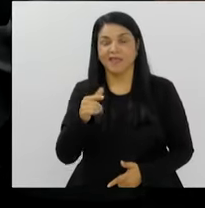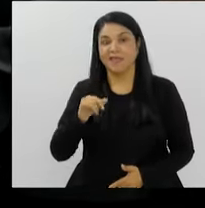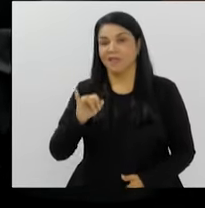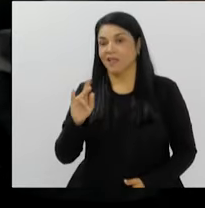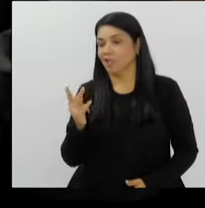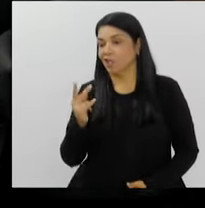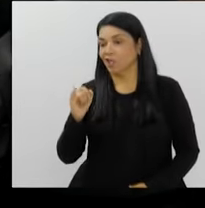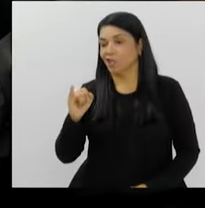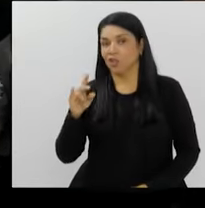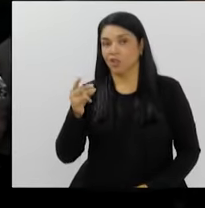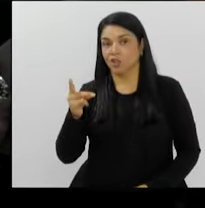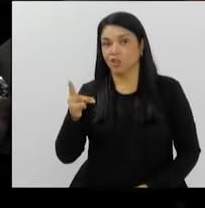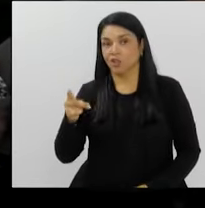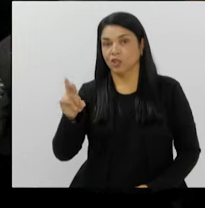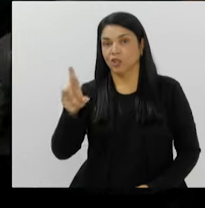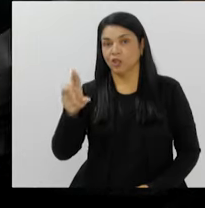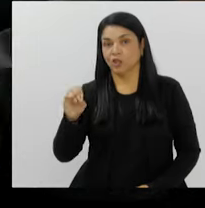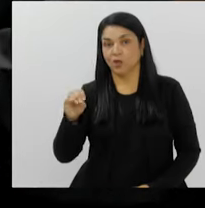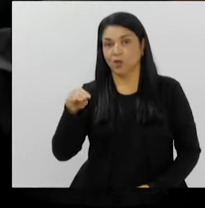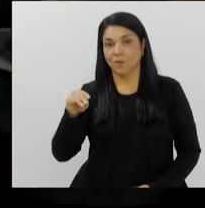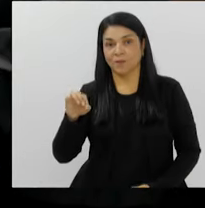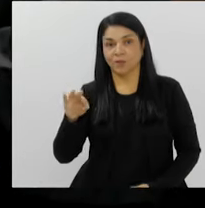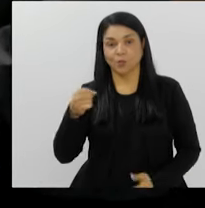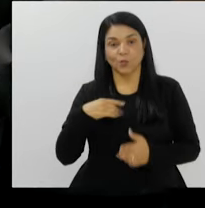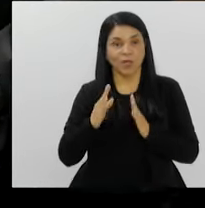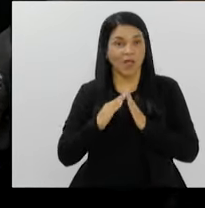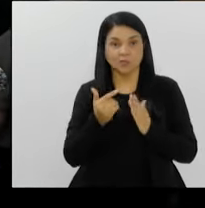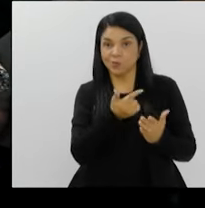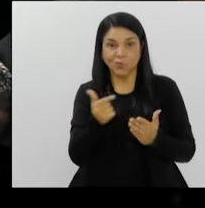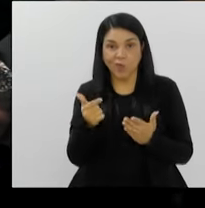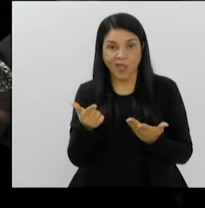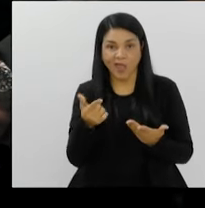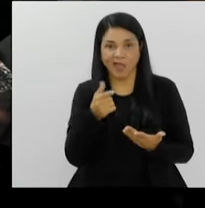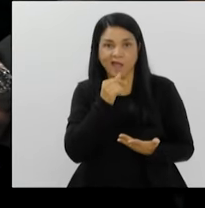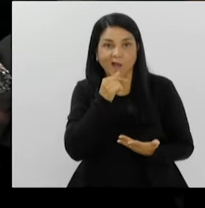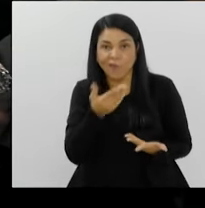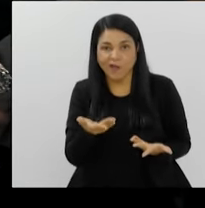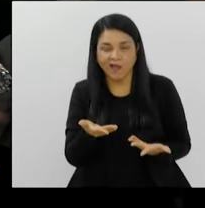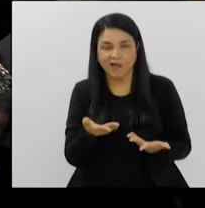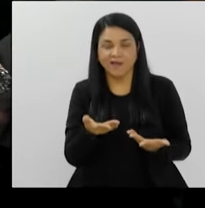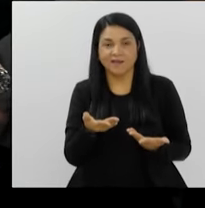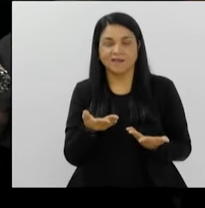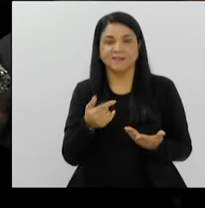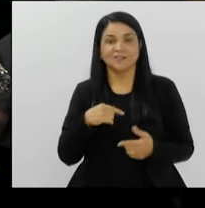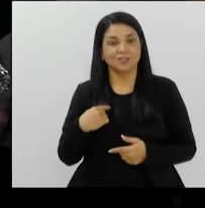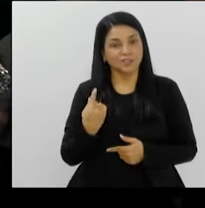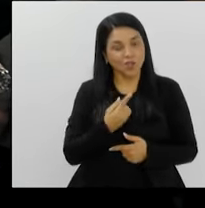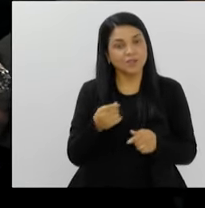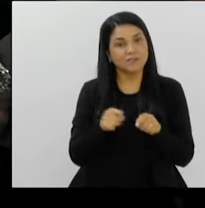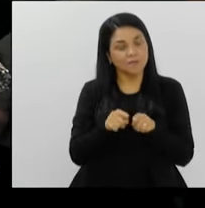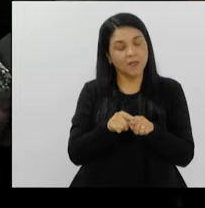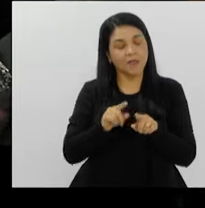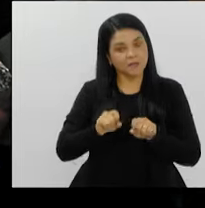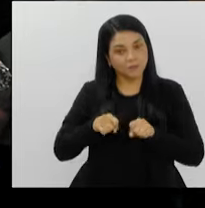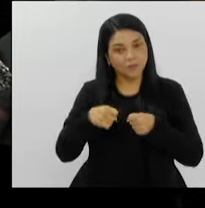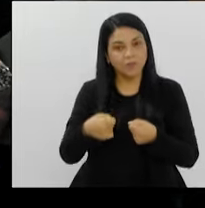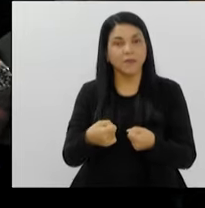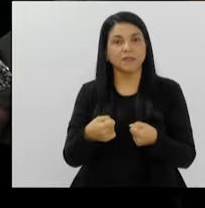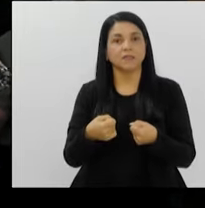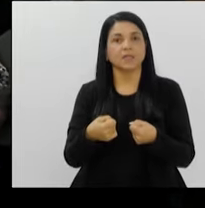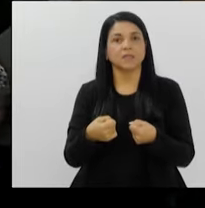tiveram covardia com os mais pobres, e salientando, presidente, assim como Vossa Excelência, nós estamos na ponta. As reclamações